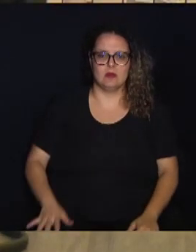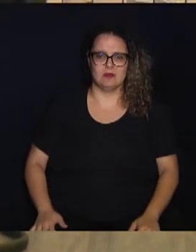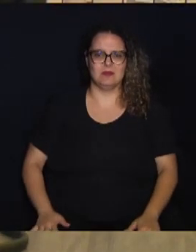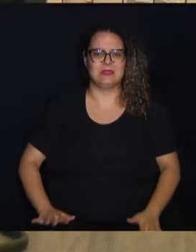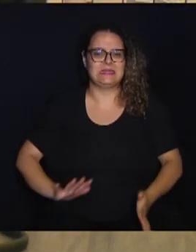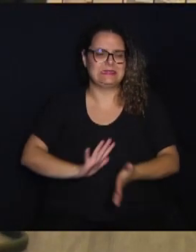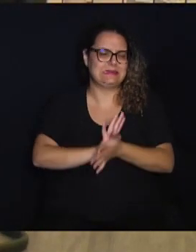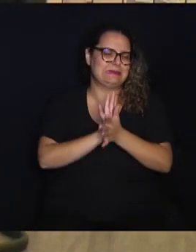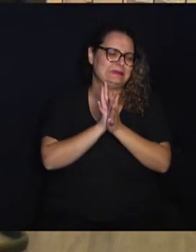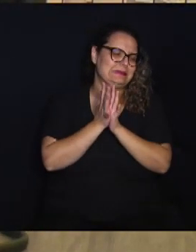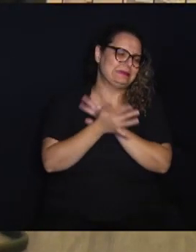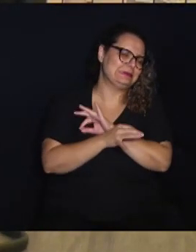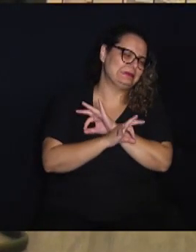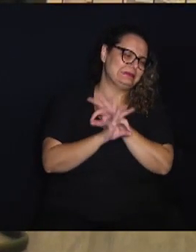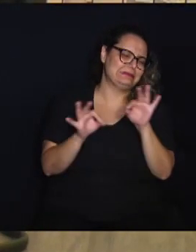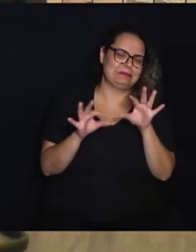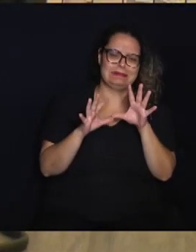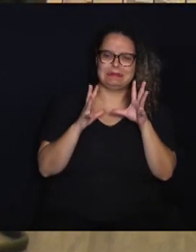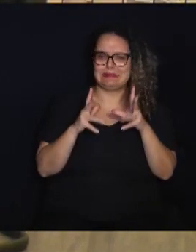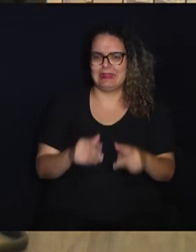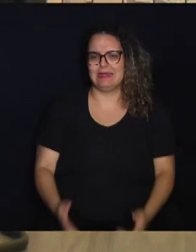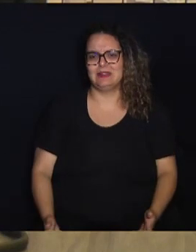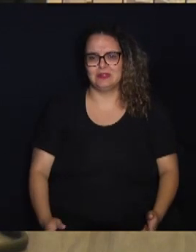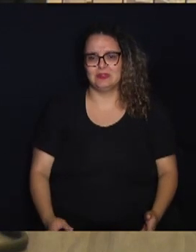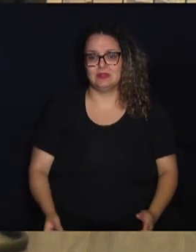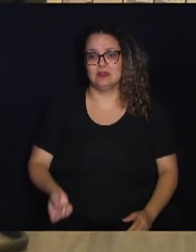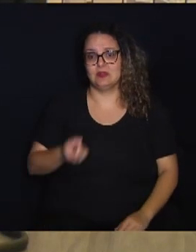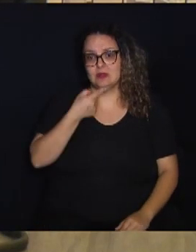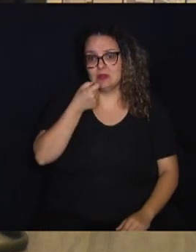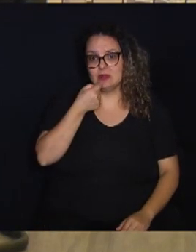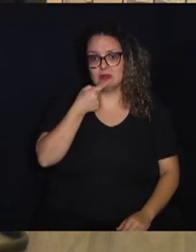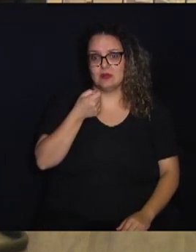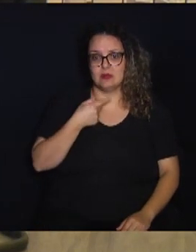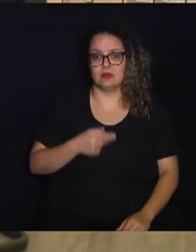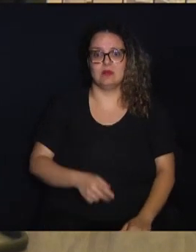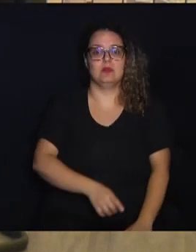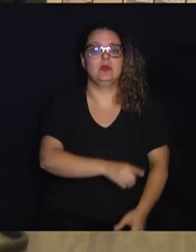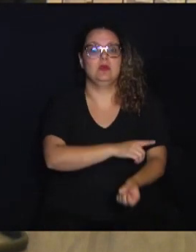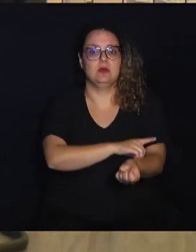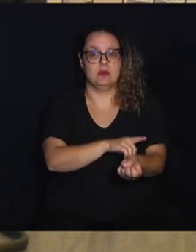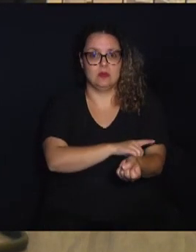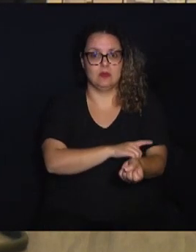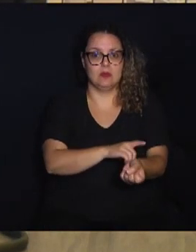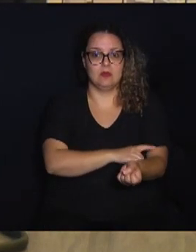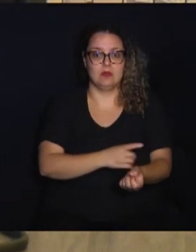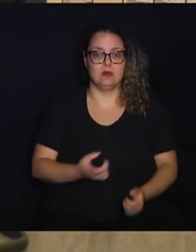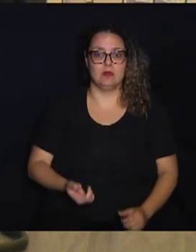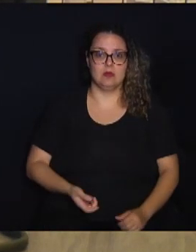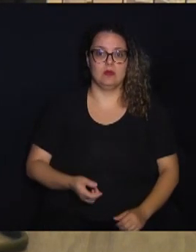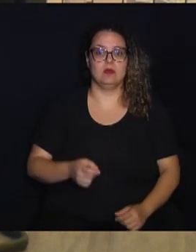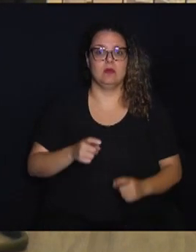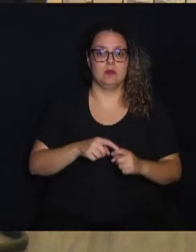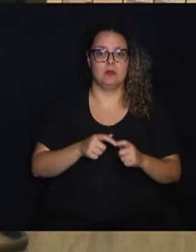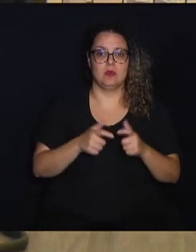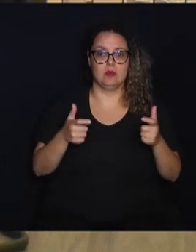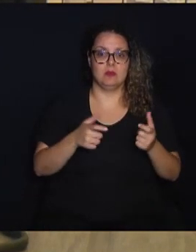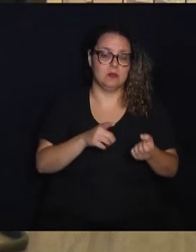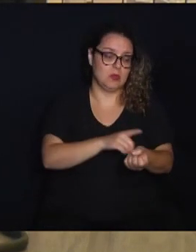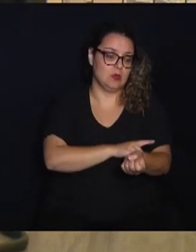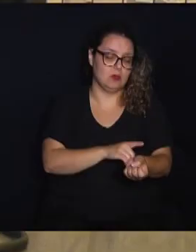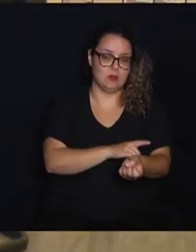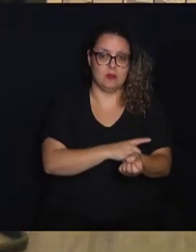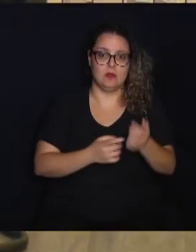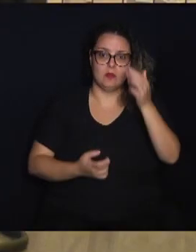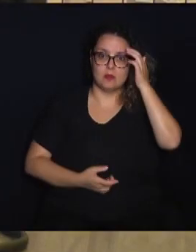detonado. Eu que já tomava um remédio para diabetes, a médica falou, vamos aumentar a dose, remédio